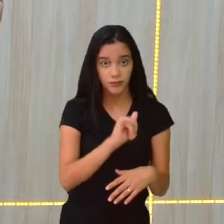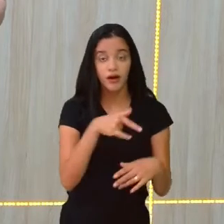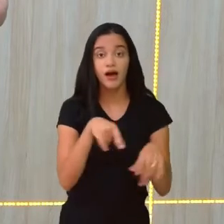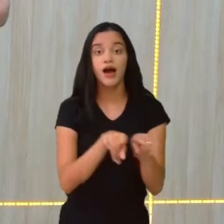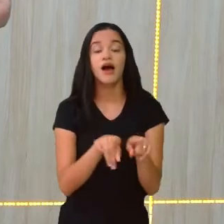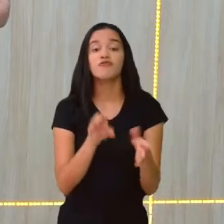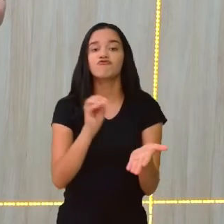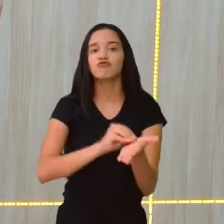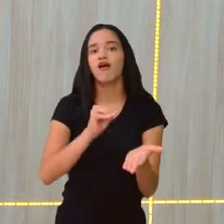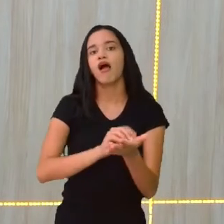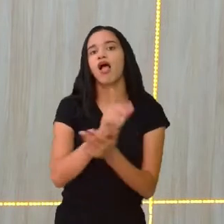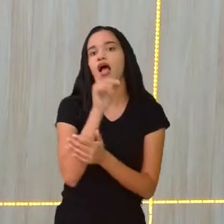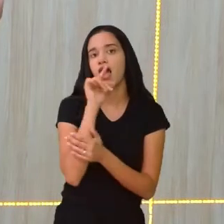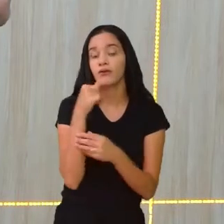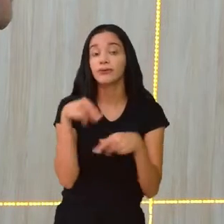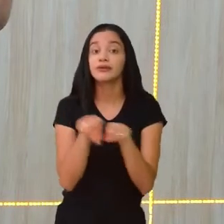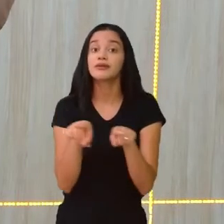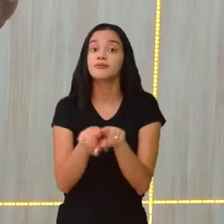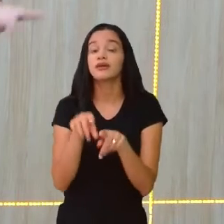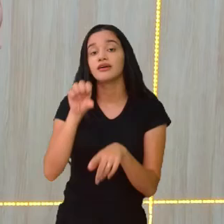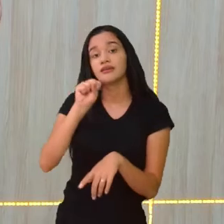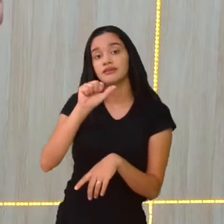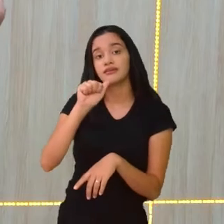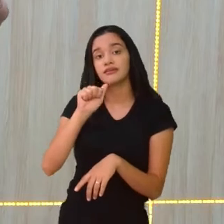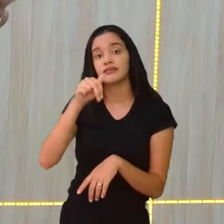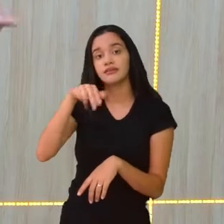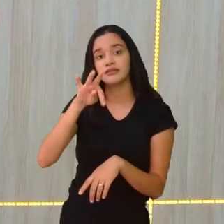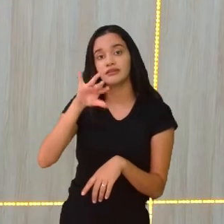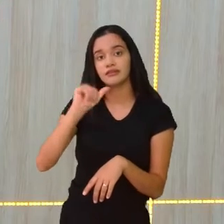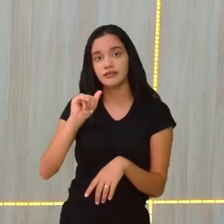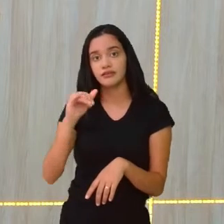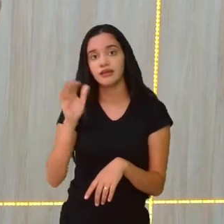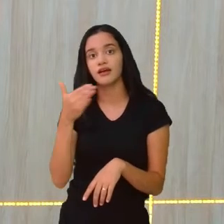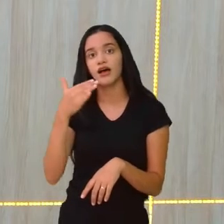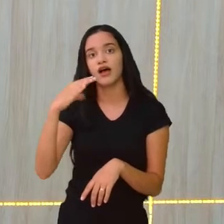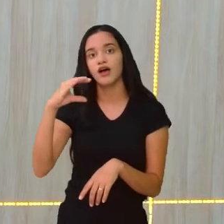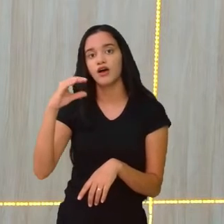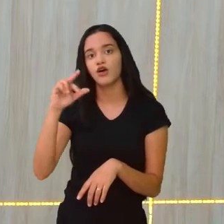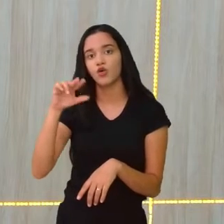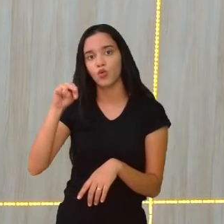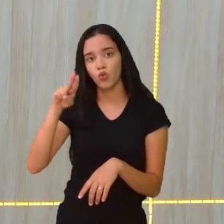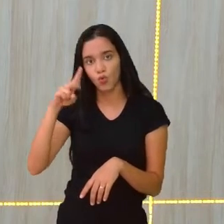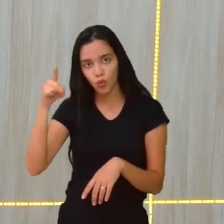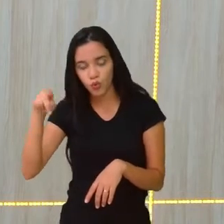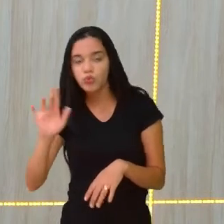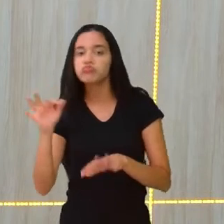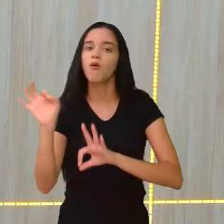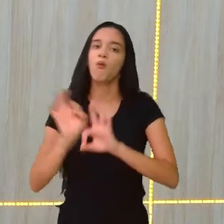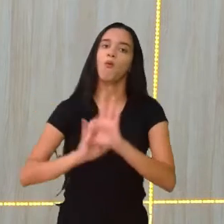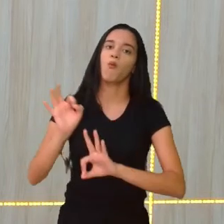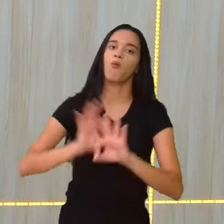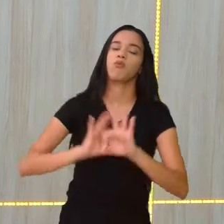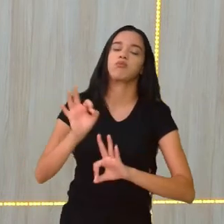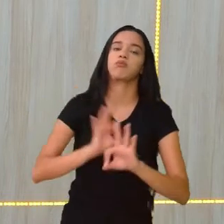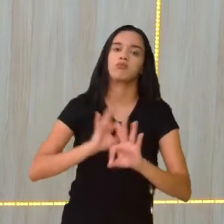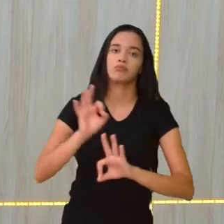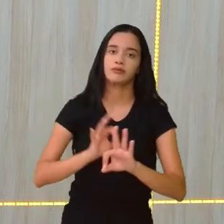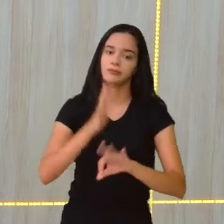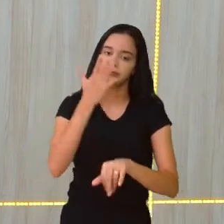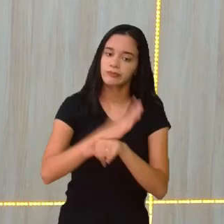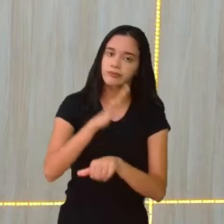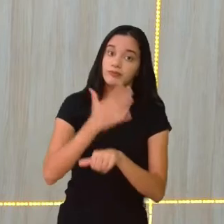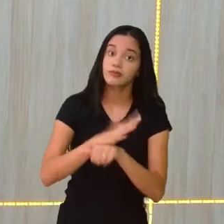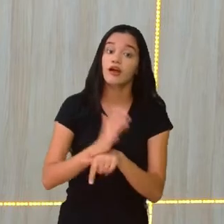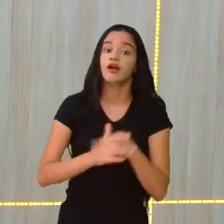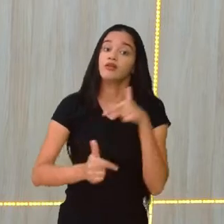questão de falta d'água. Santa Cruz também já tem várias ONGs organizadas para que eles possam continuar fazendo o trabalho